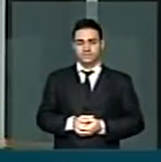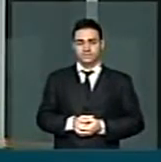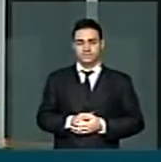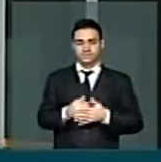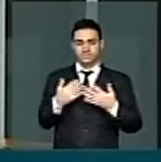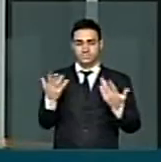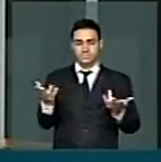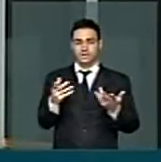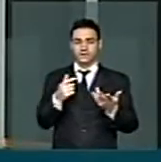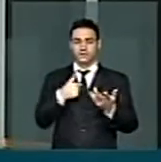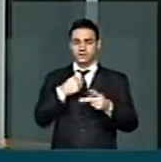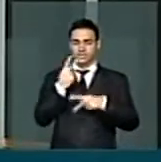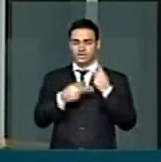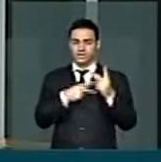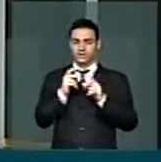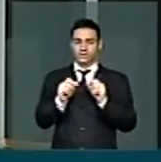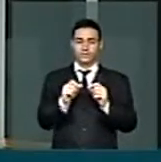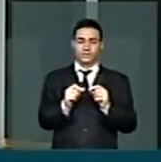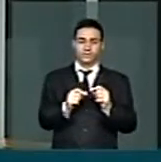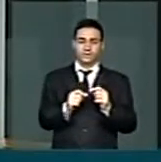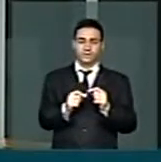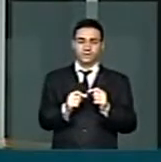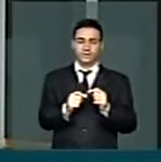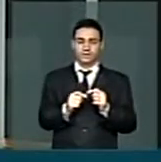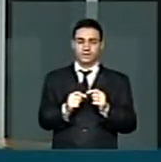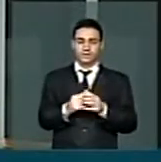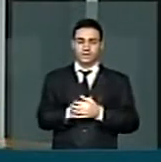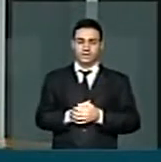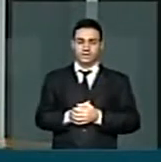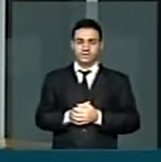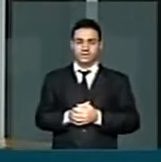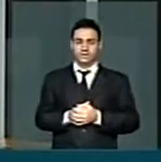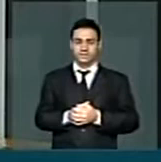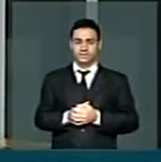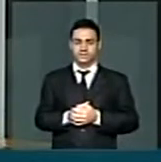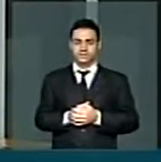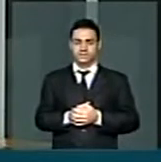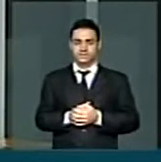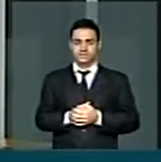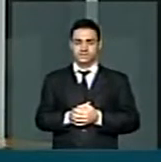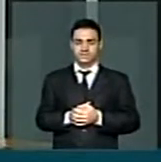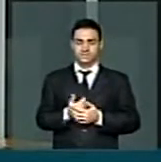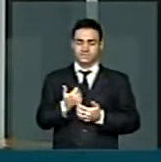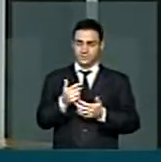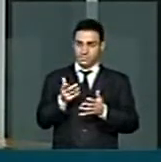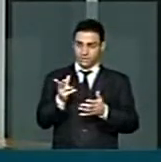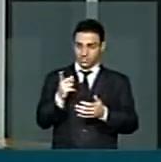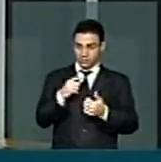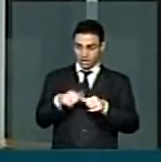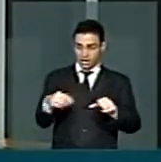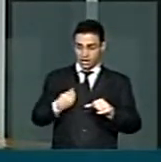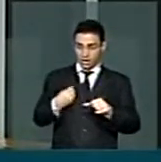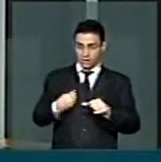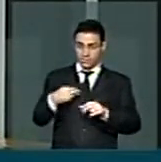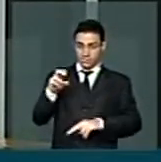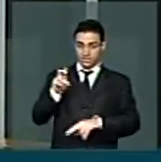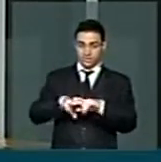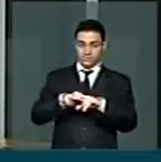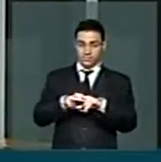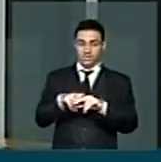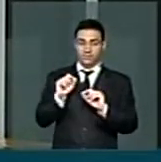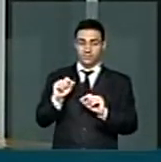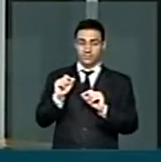Então, dizia eu, que ao lado estava exatamente nesta cadeira presidencial a